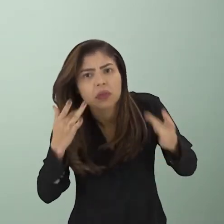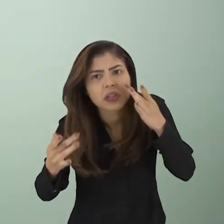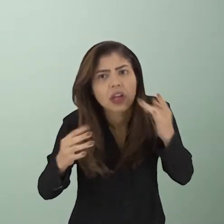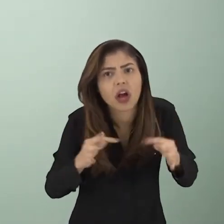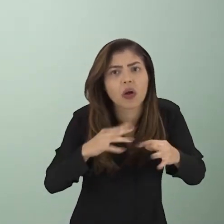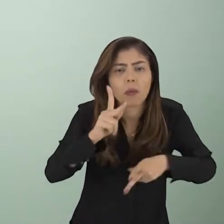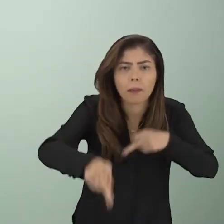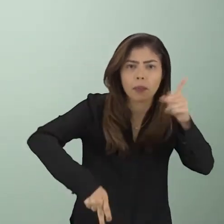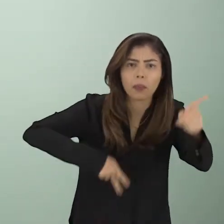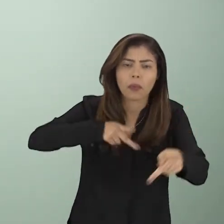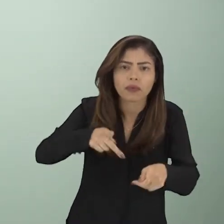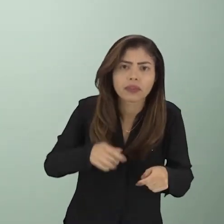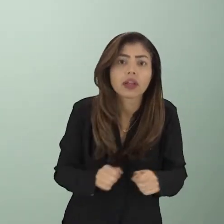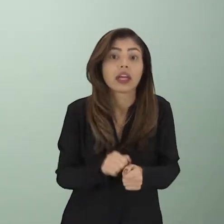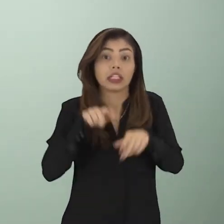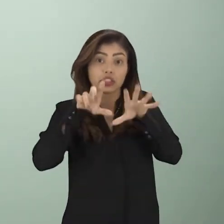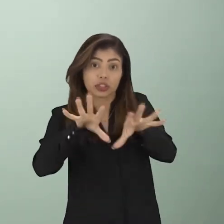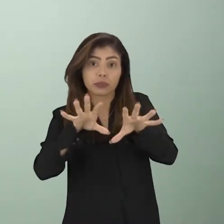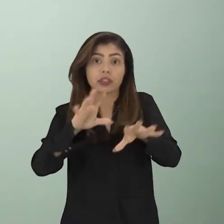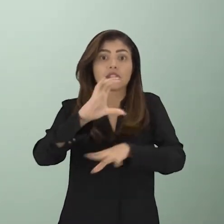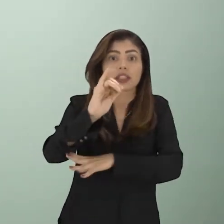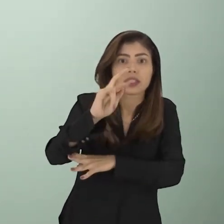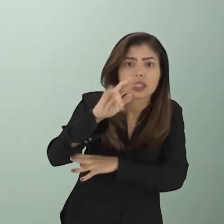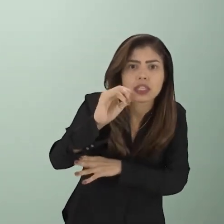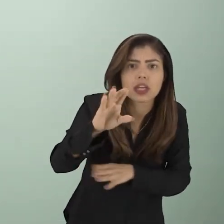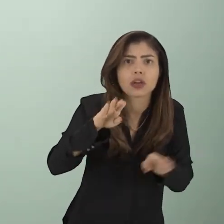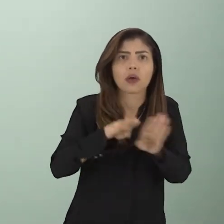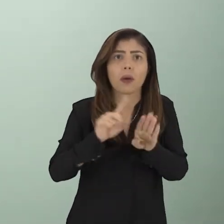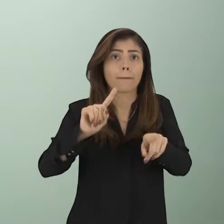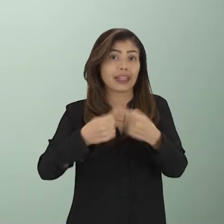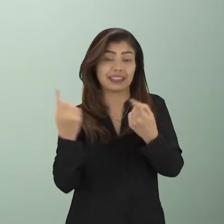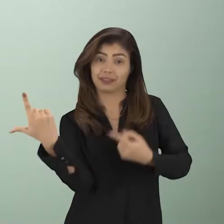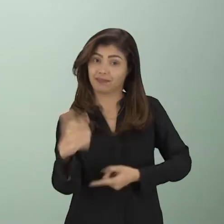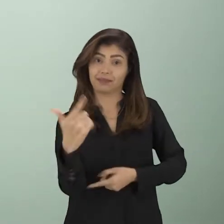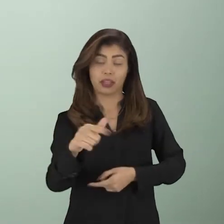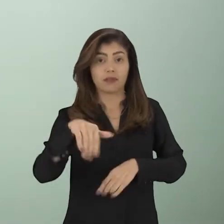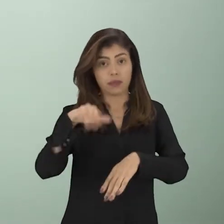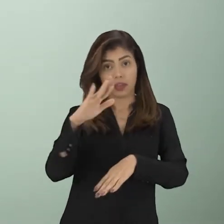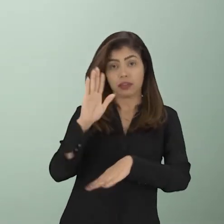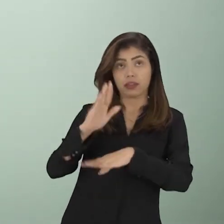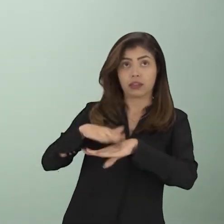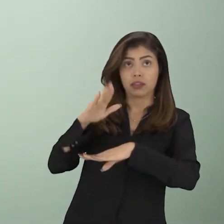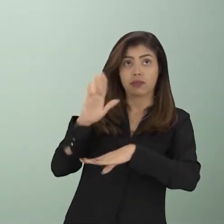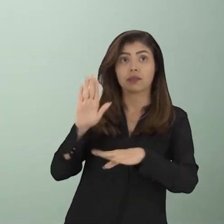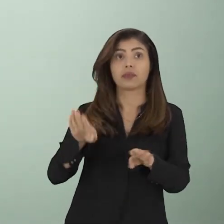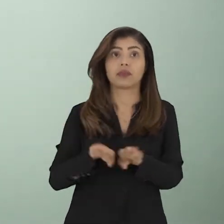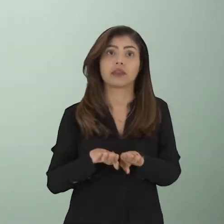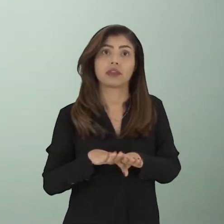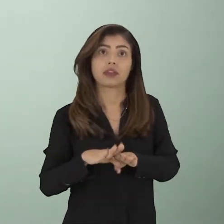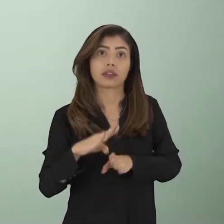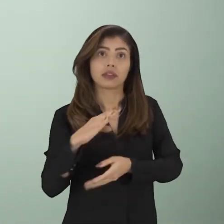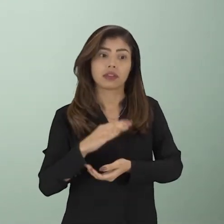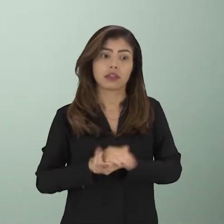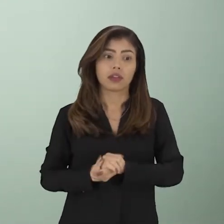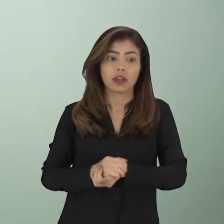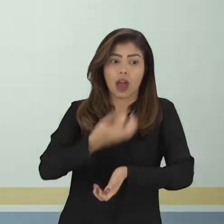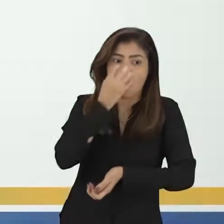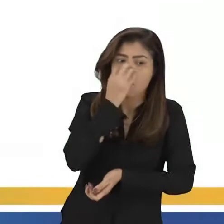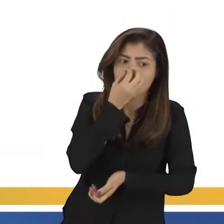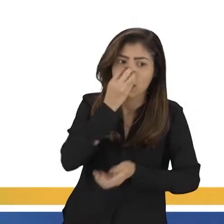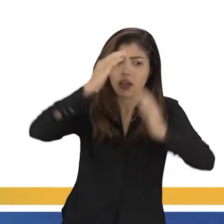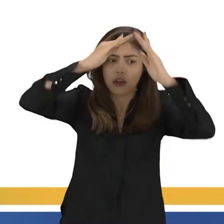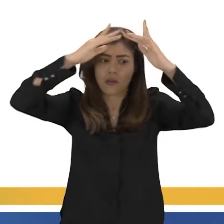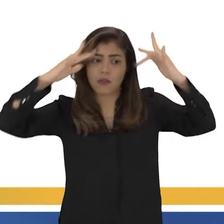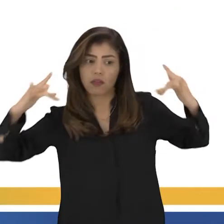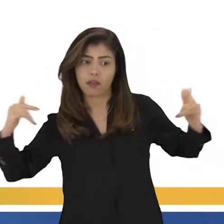para o público. Esse tipo de circo já não existe mais. Vejam na imagem, por exemplo, o Cirque du Soleil, o Circo do